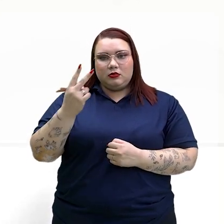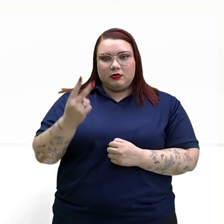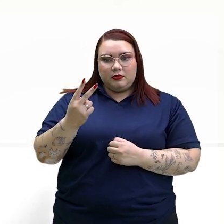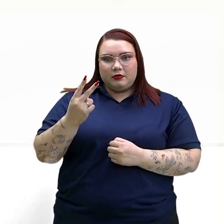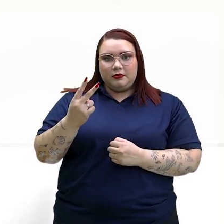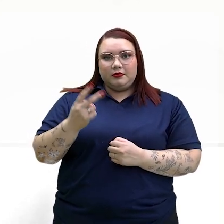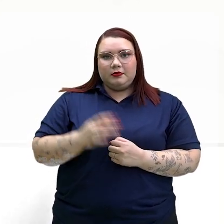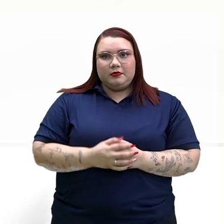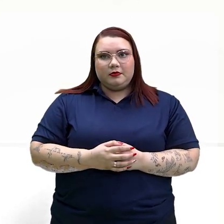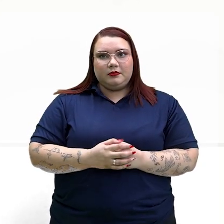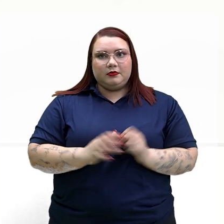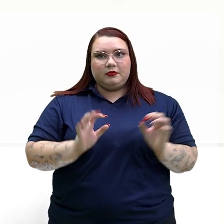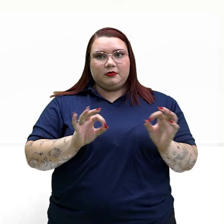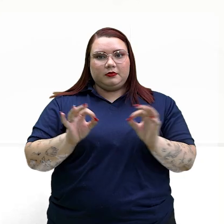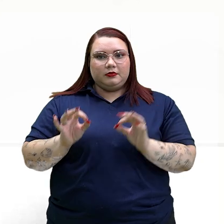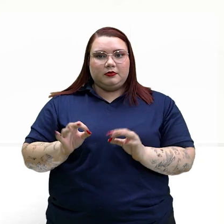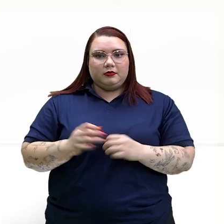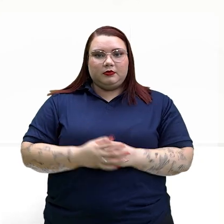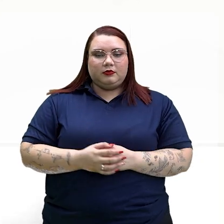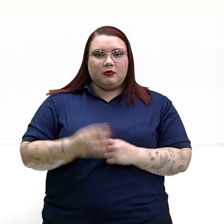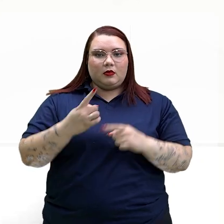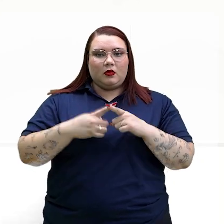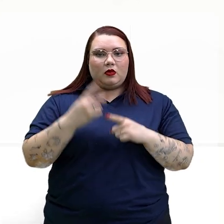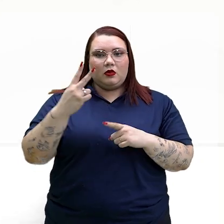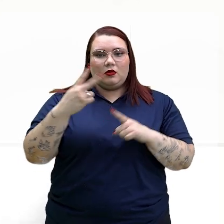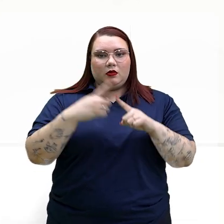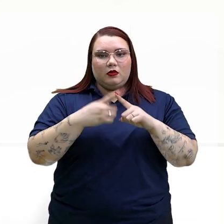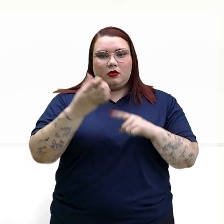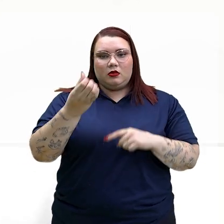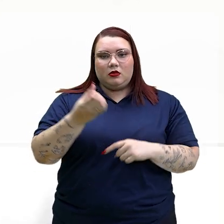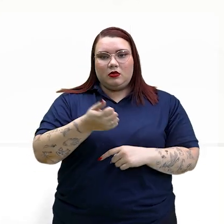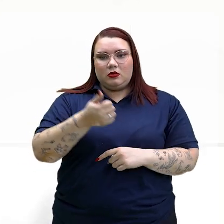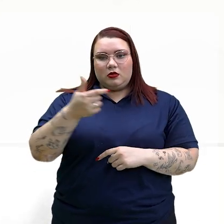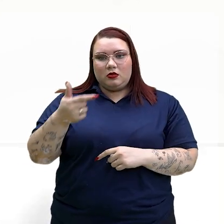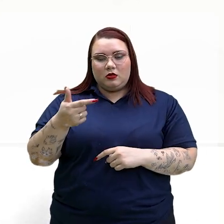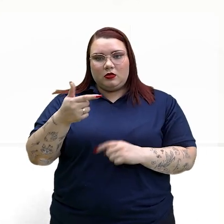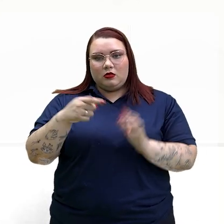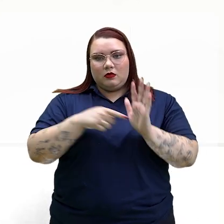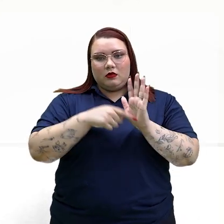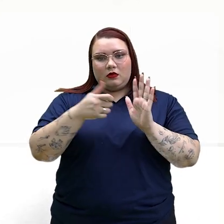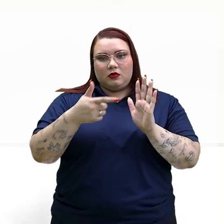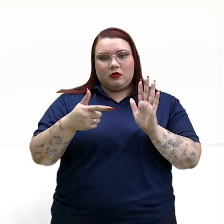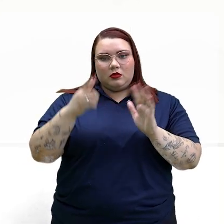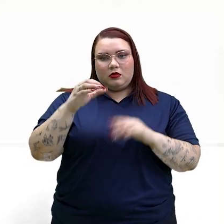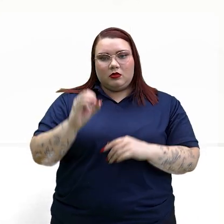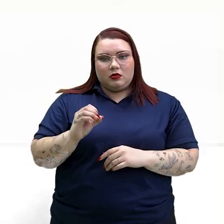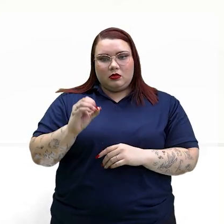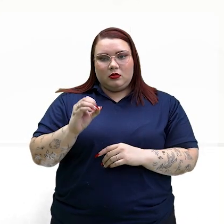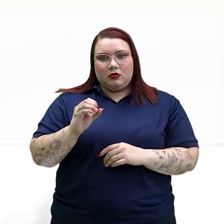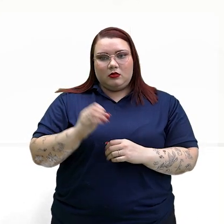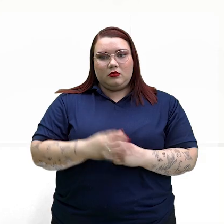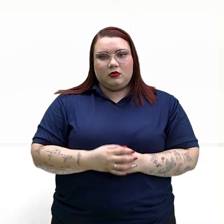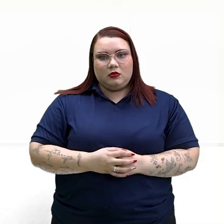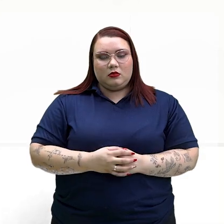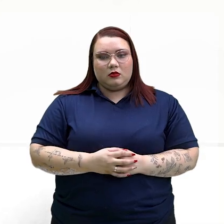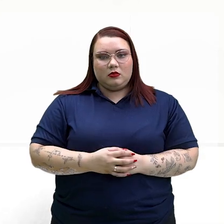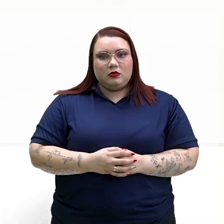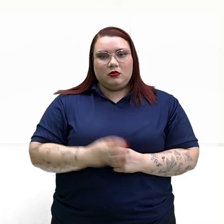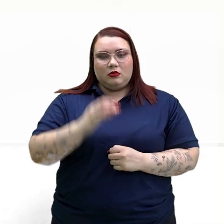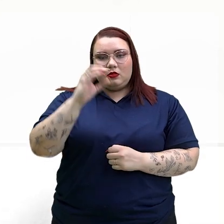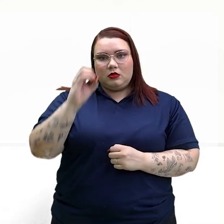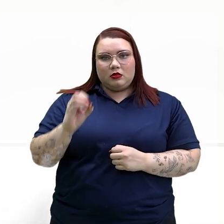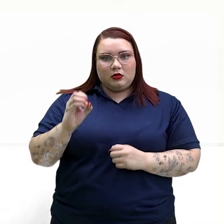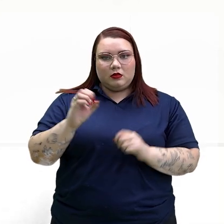2, certo? Porque 2 vezes 6, 12. E 12 menos 12, 0. Então, baixo 0